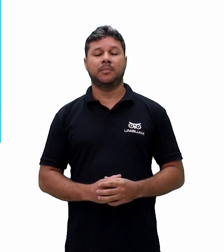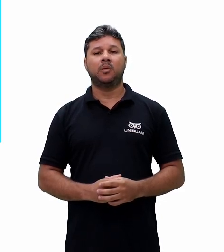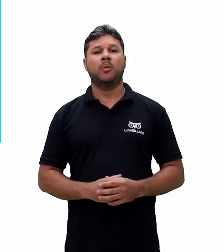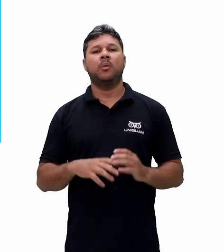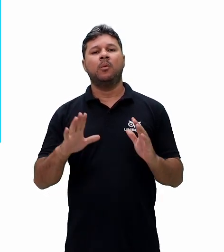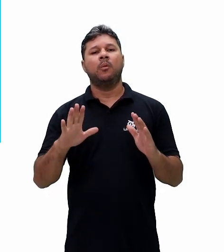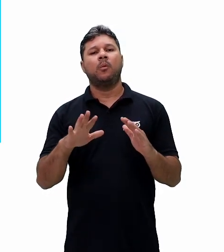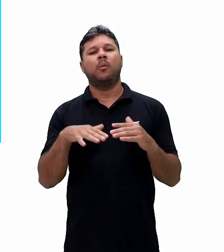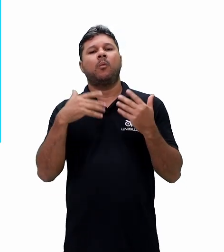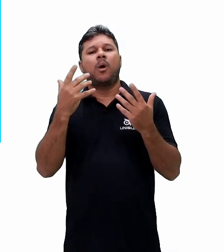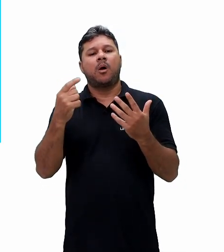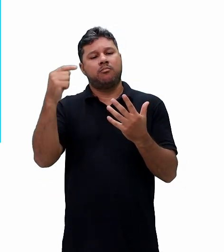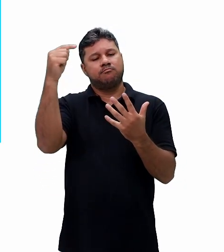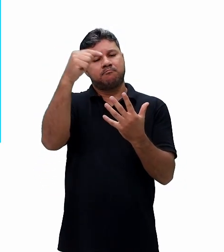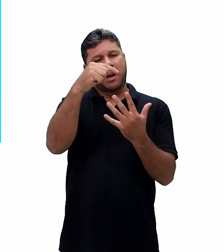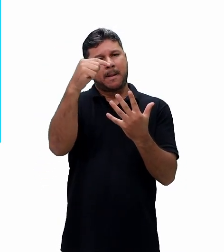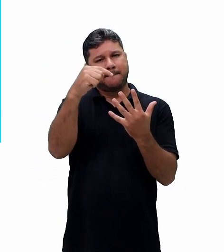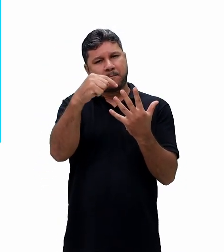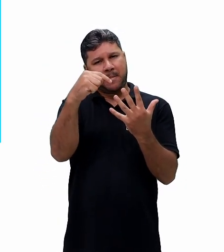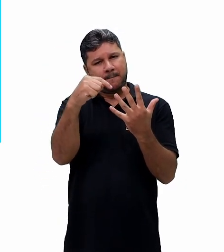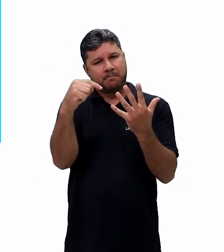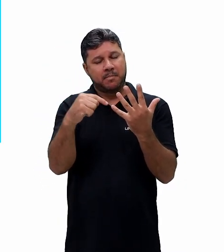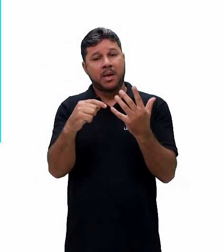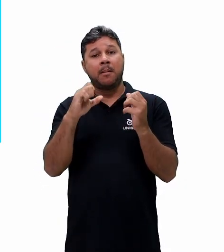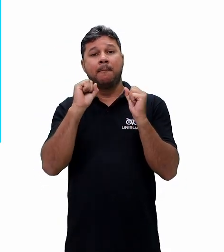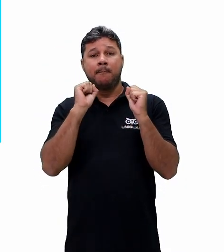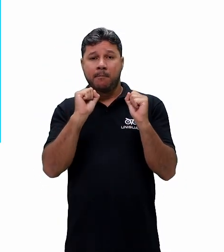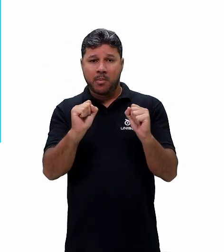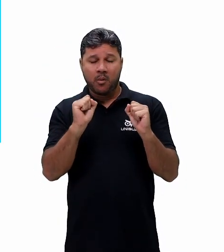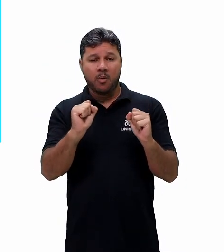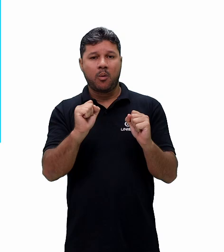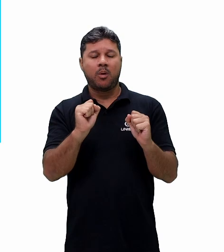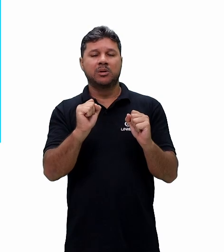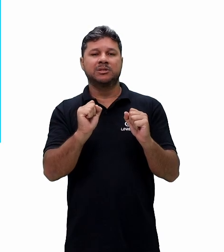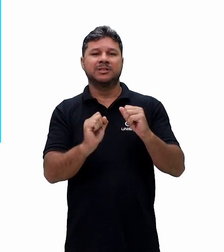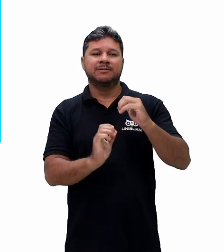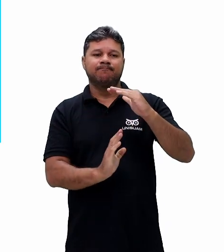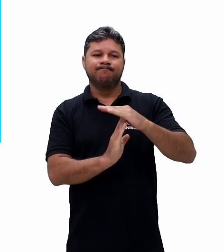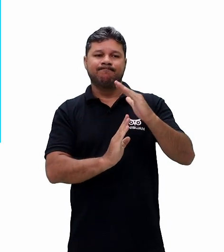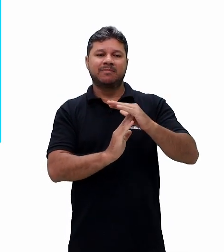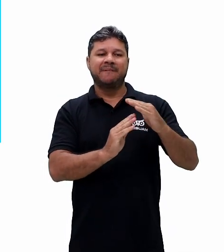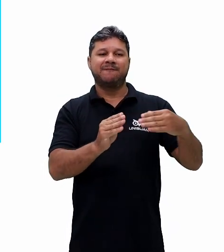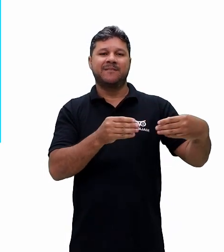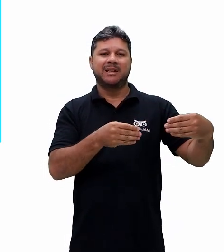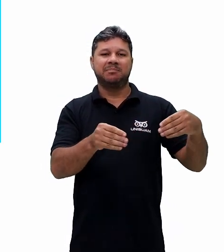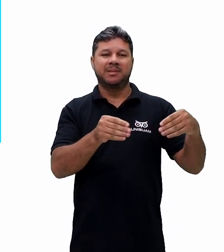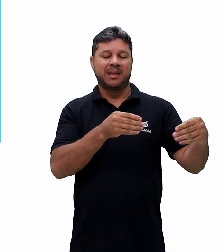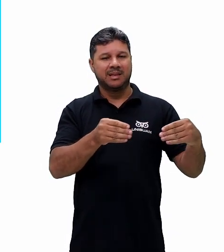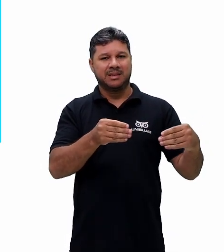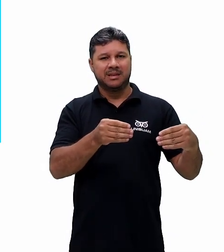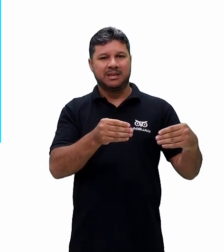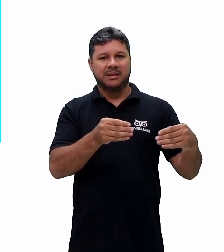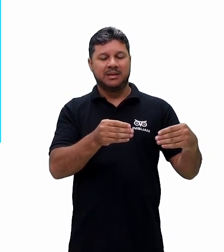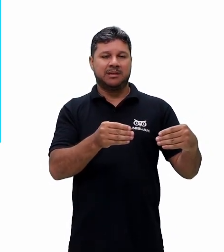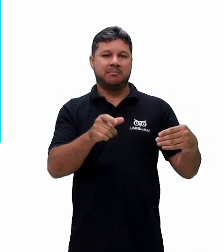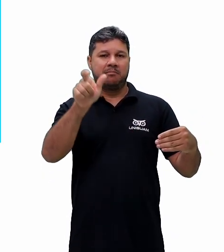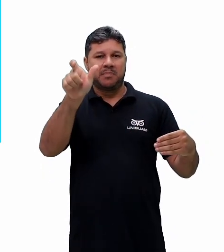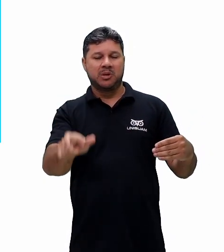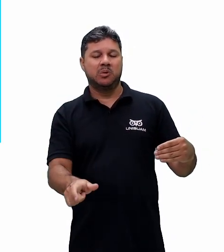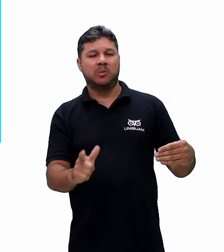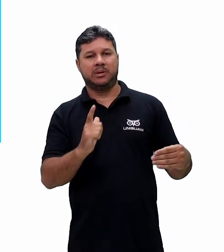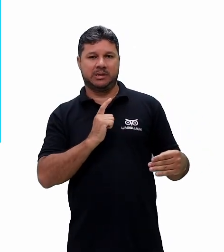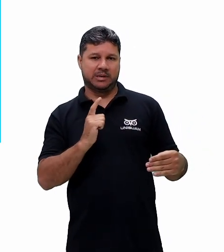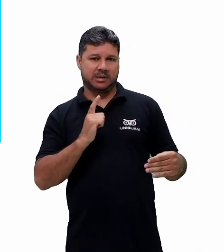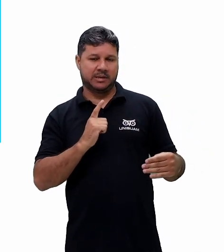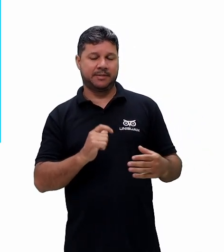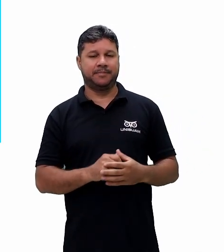Quais fatores podem limitar a flexibilidade de um determinado